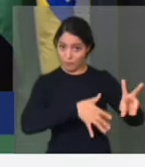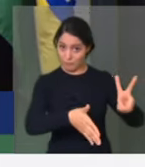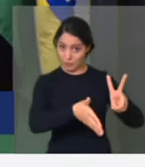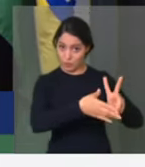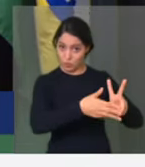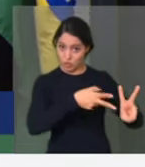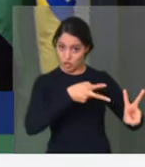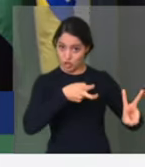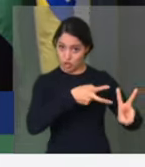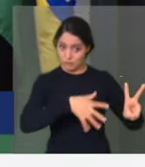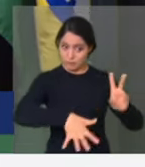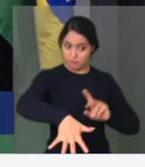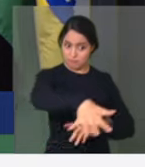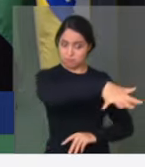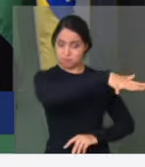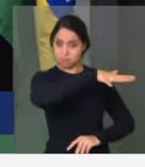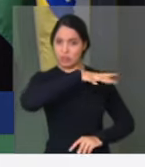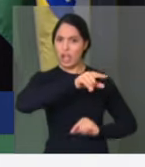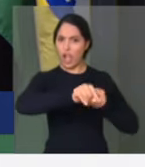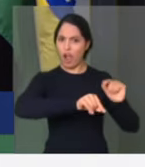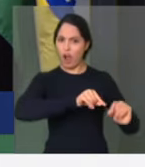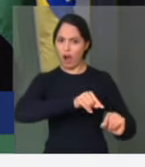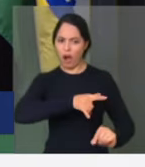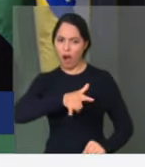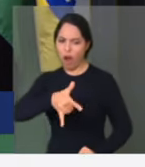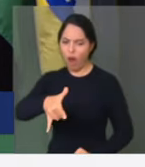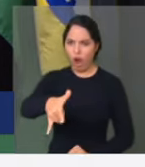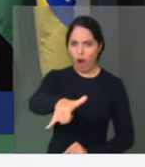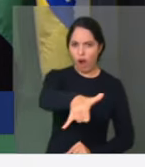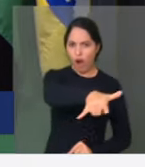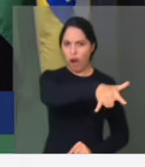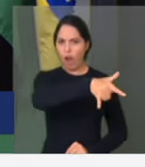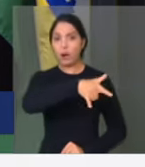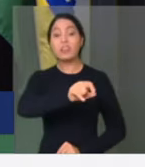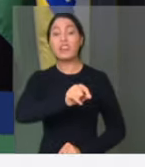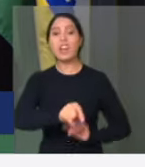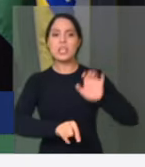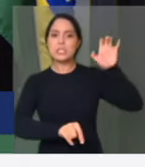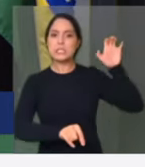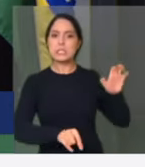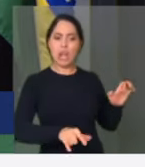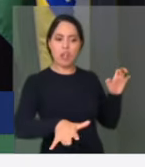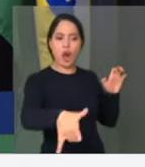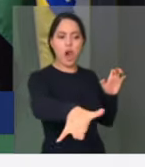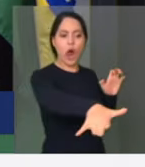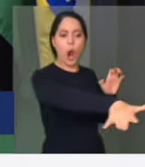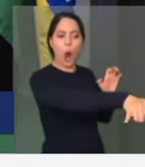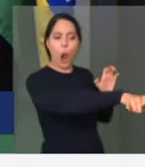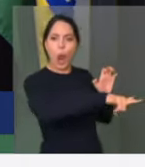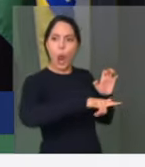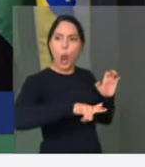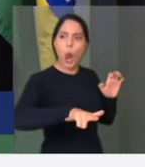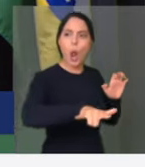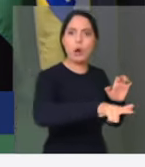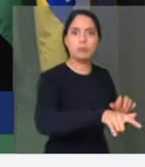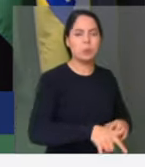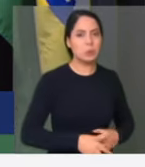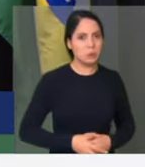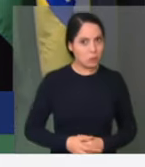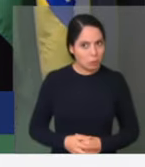que são massa de manobra da esquerda de partido de esquerda e que